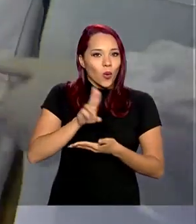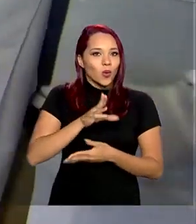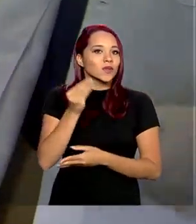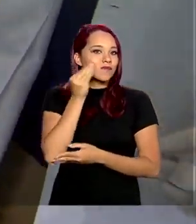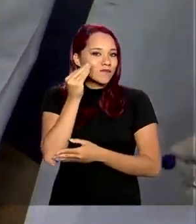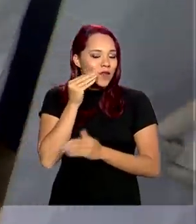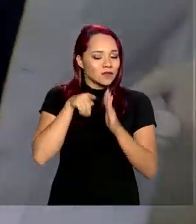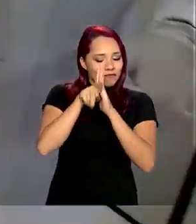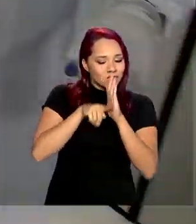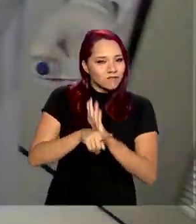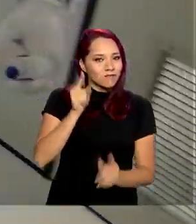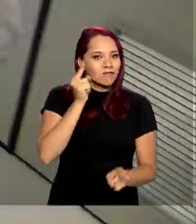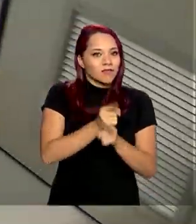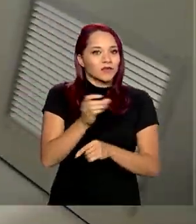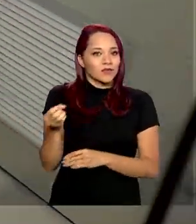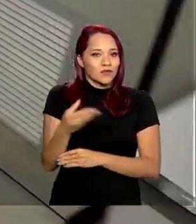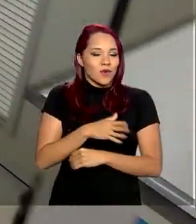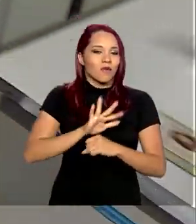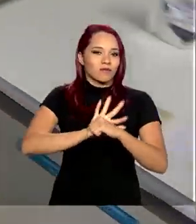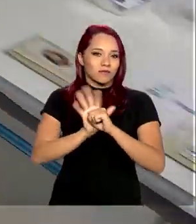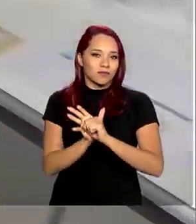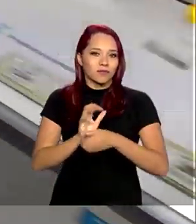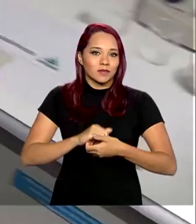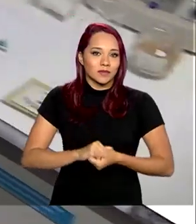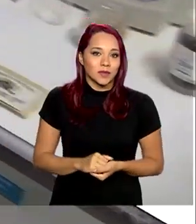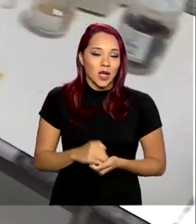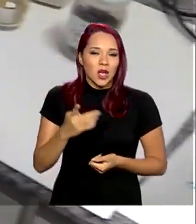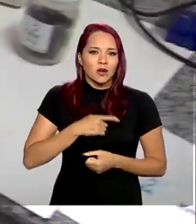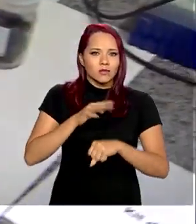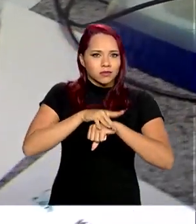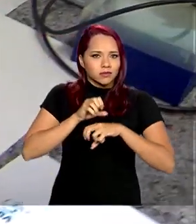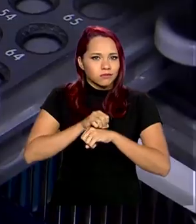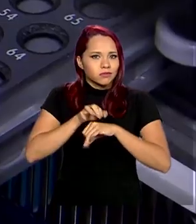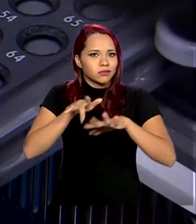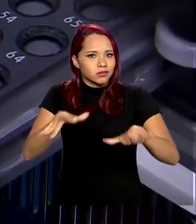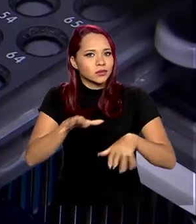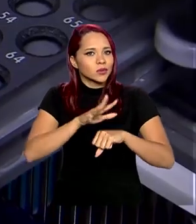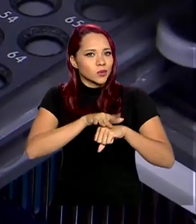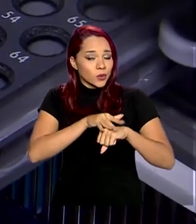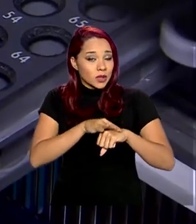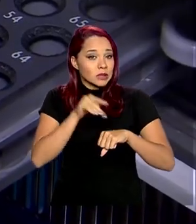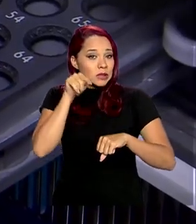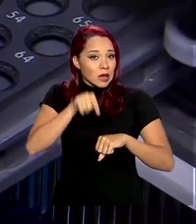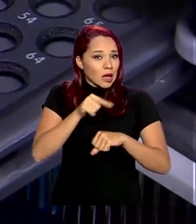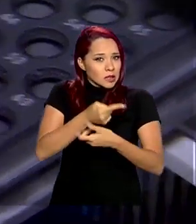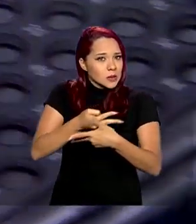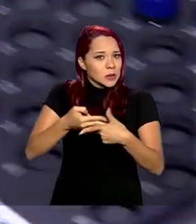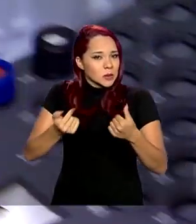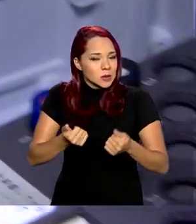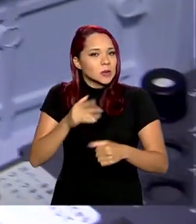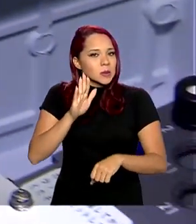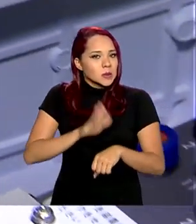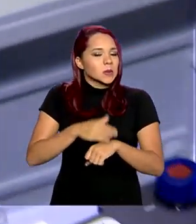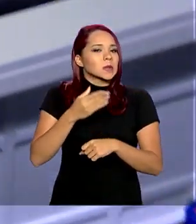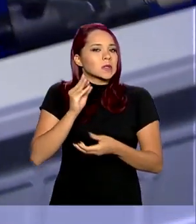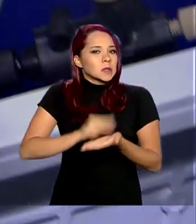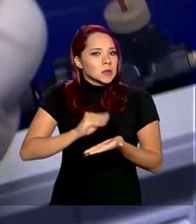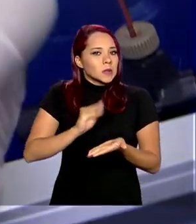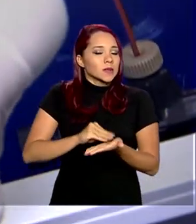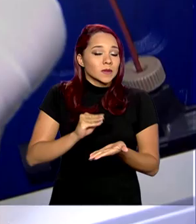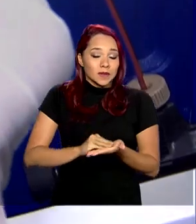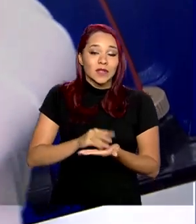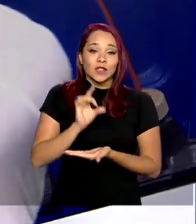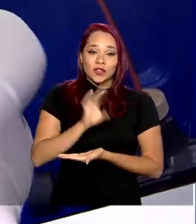diagnóstico do novo coronavírus. Com a pandemia da doença, esses insumos estão mais escassos.